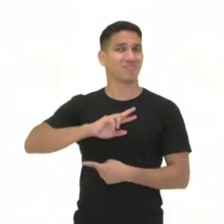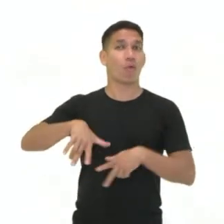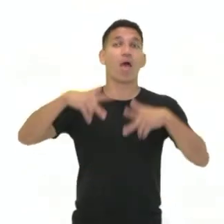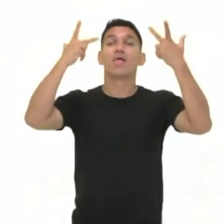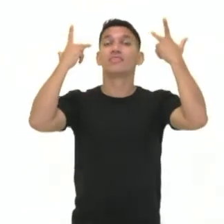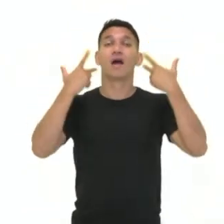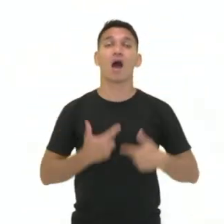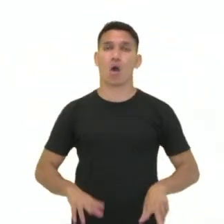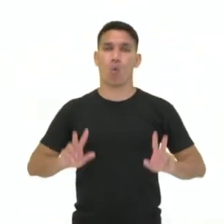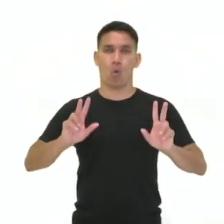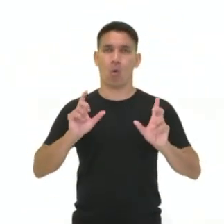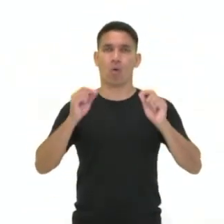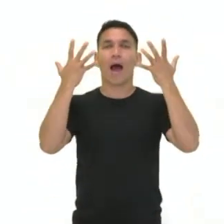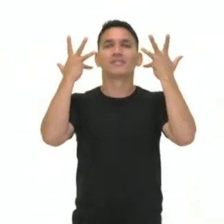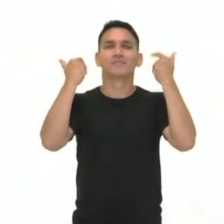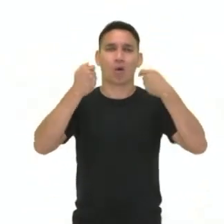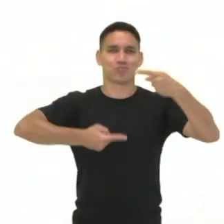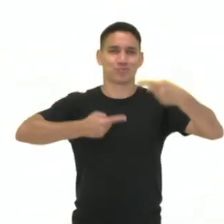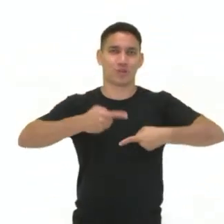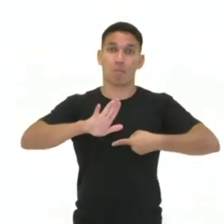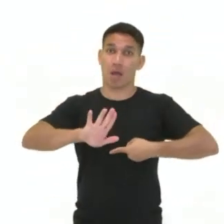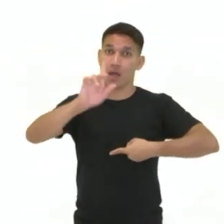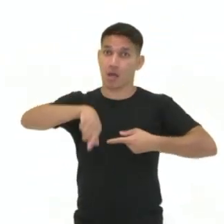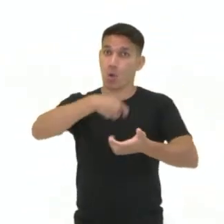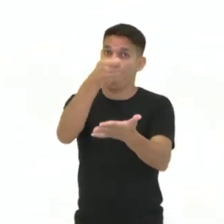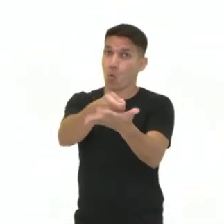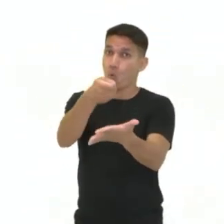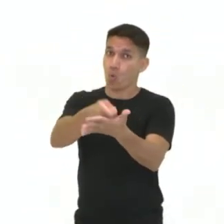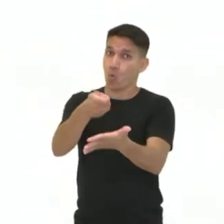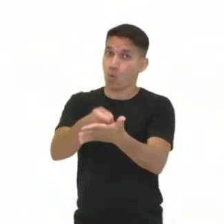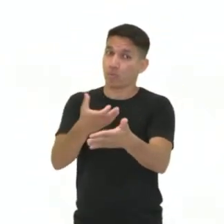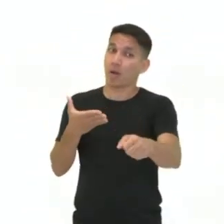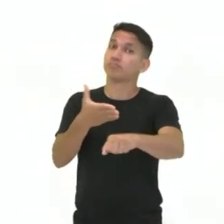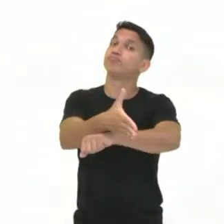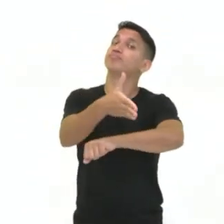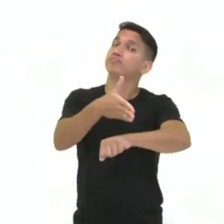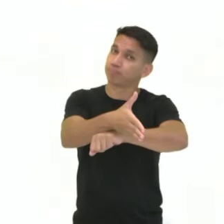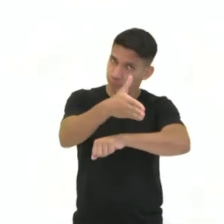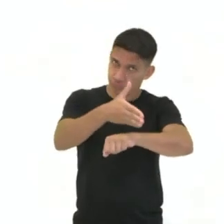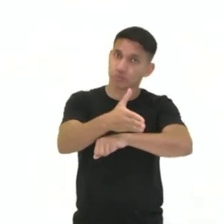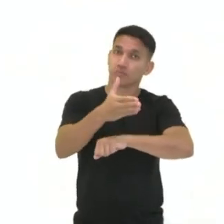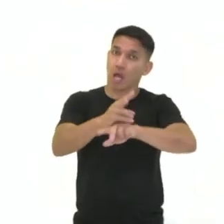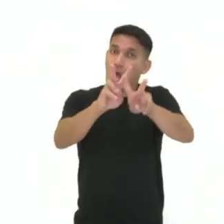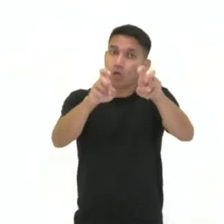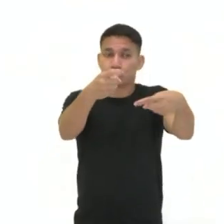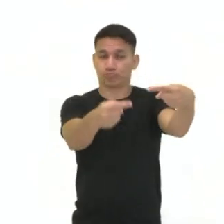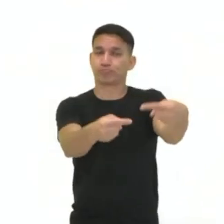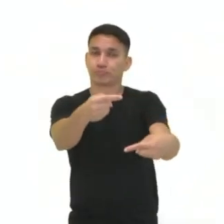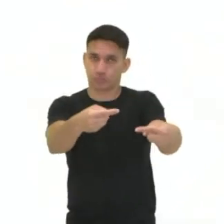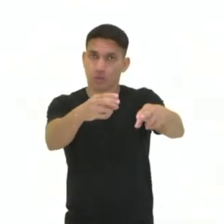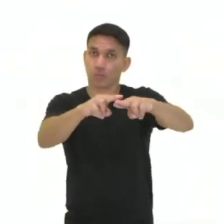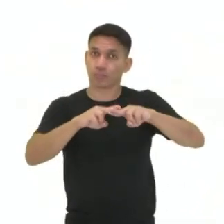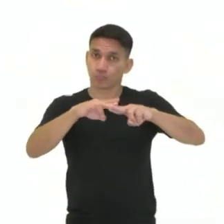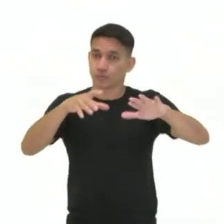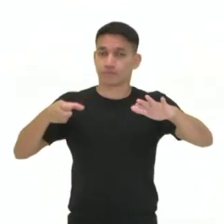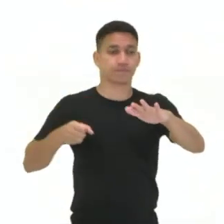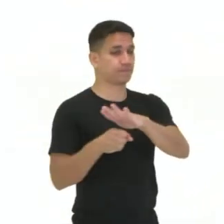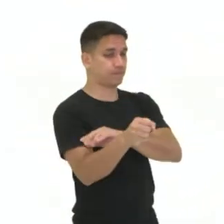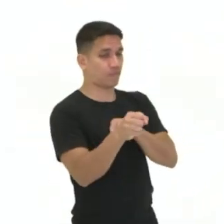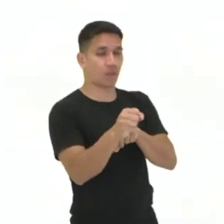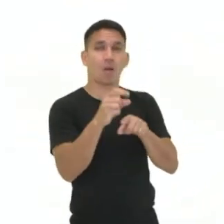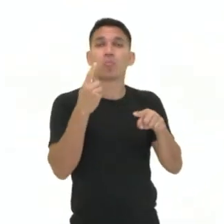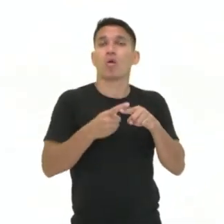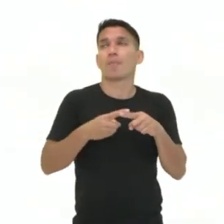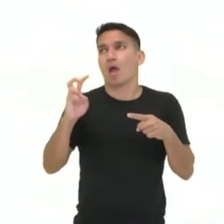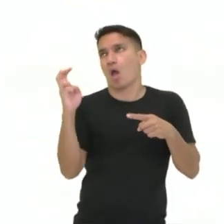animal político, mas ele é obrigado a participar das questões políticas, né? Então, ele é colocado pela